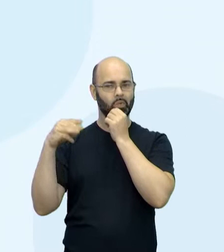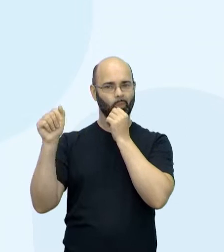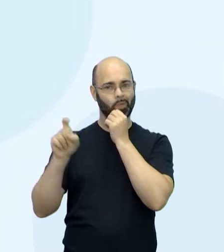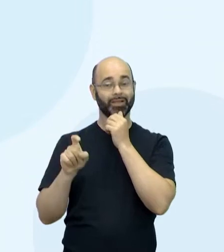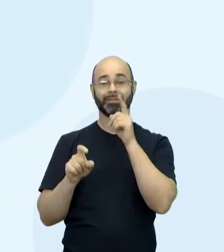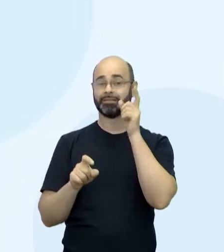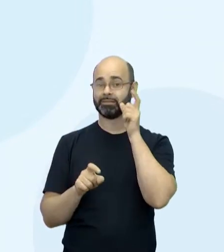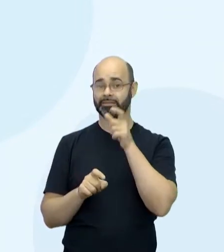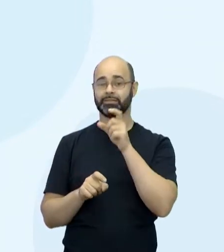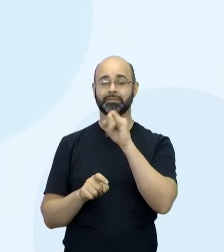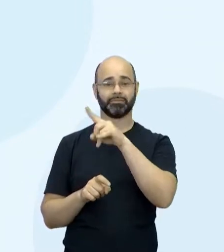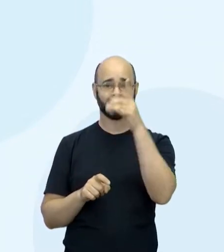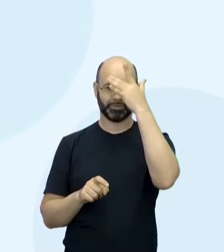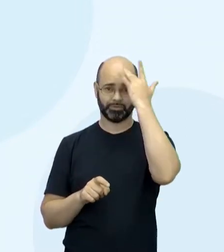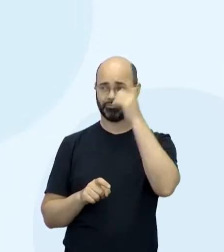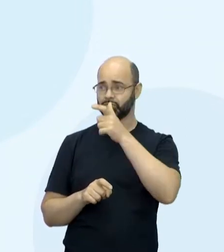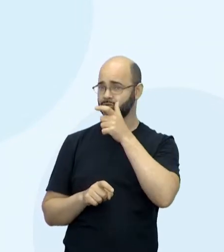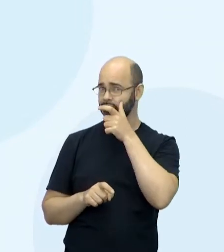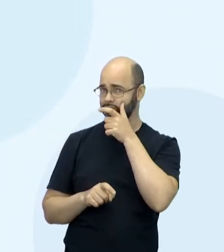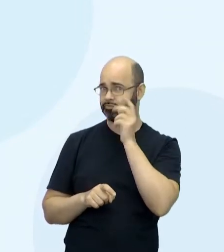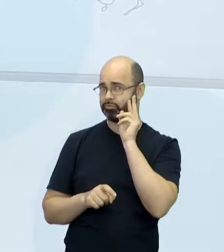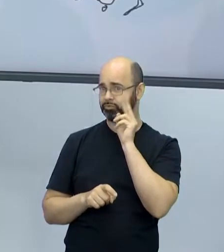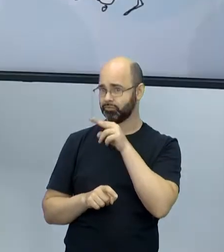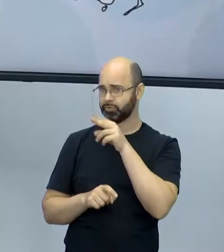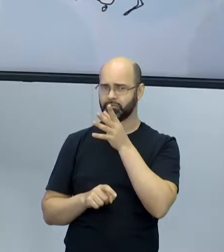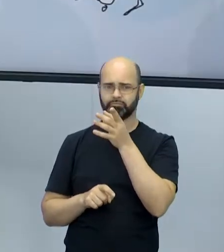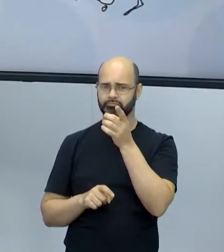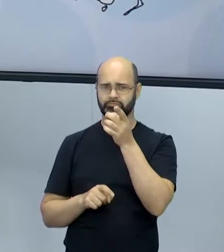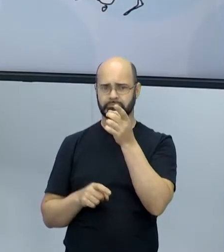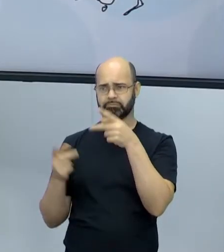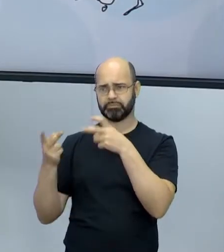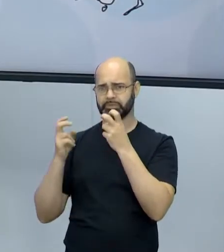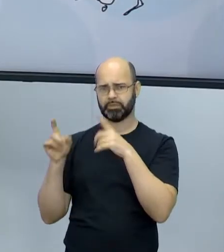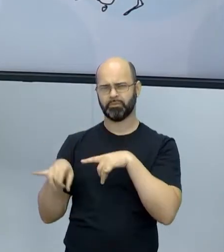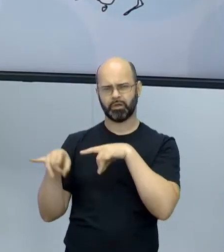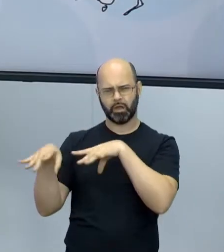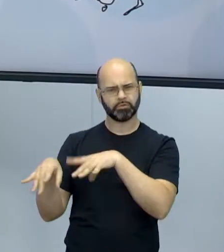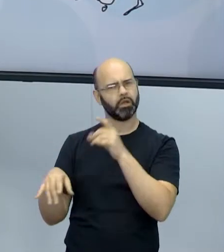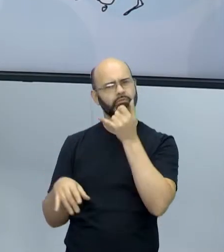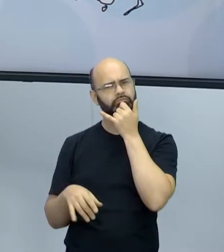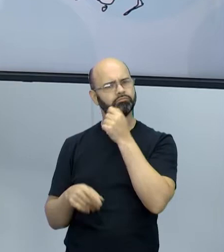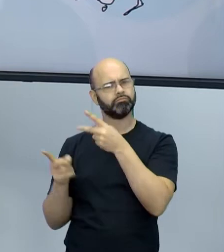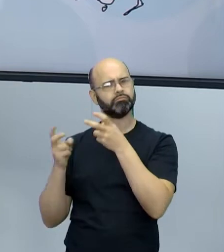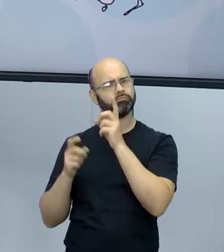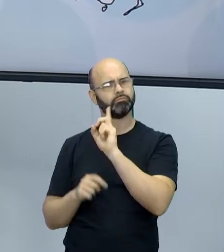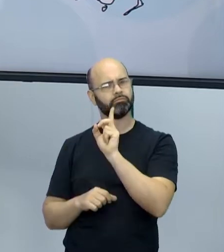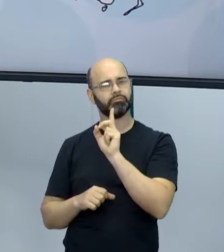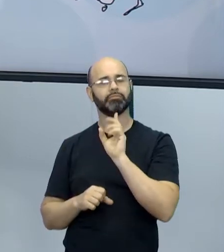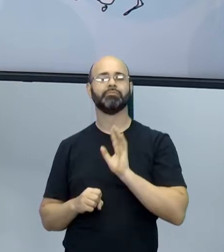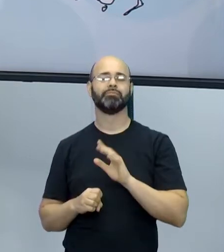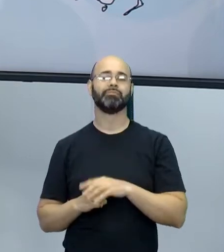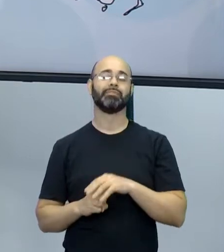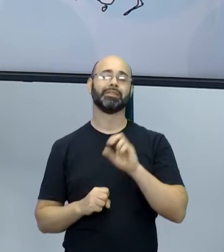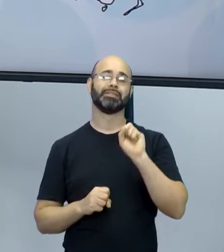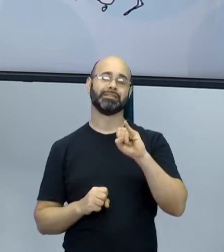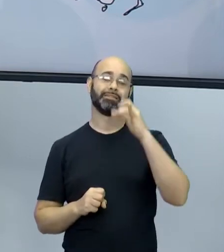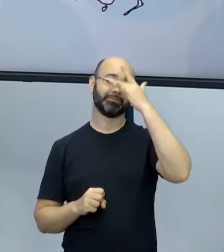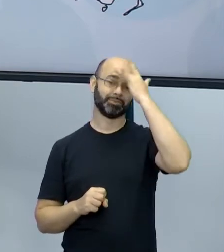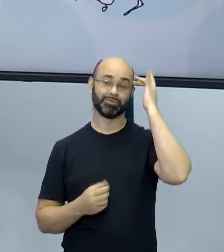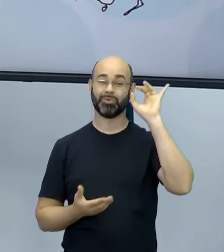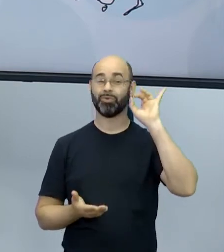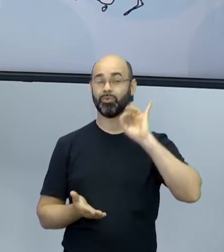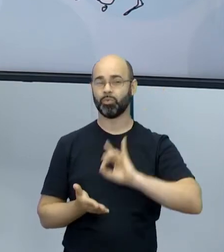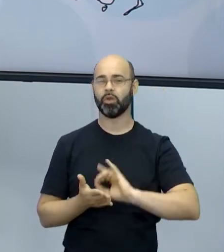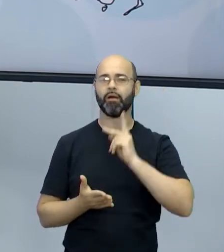assiste, nossa, nem se dá conta de que o filme é australiano. Mas para quem assiste no idioma original, vai